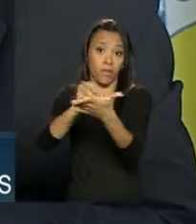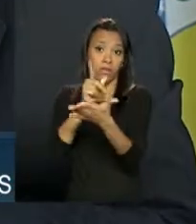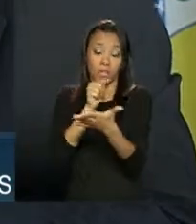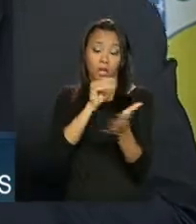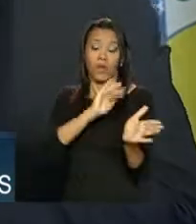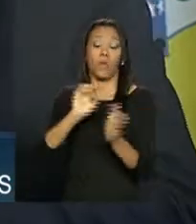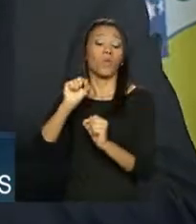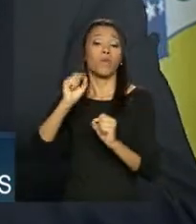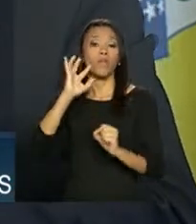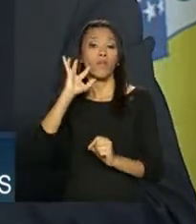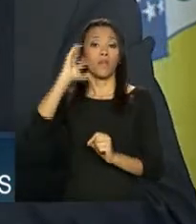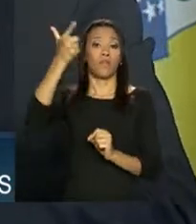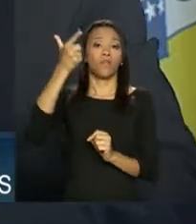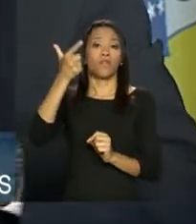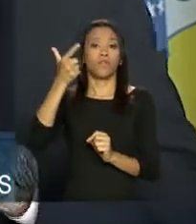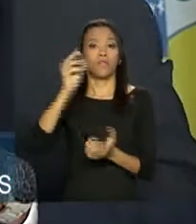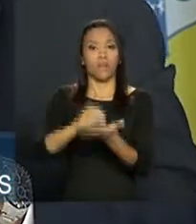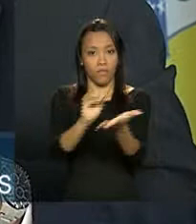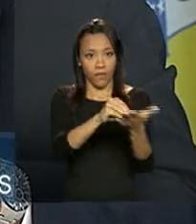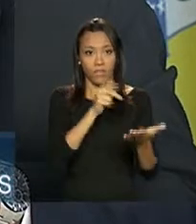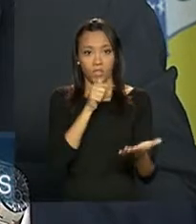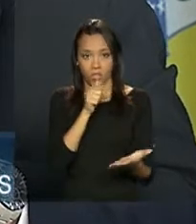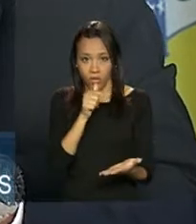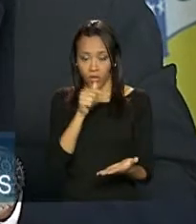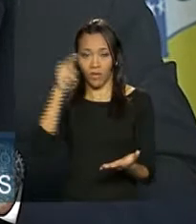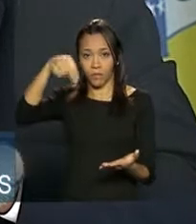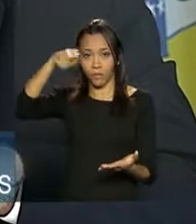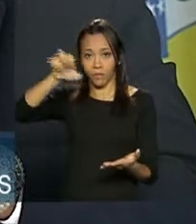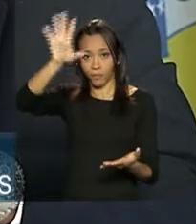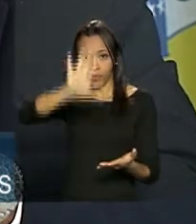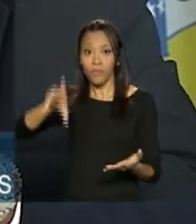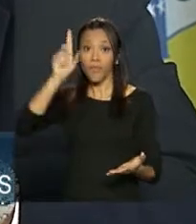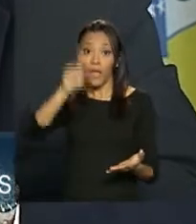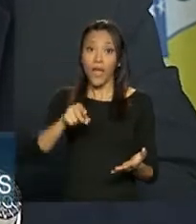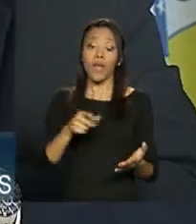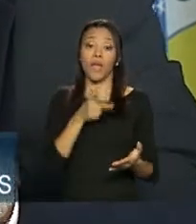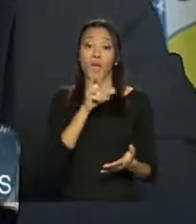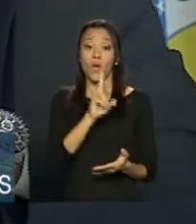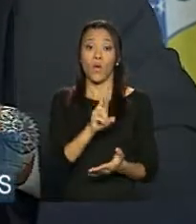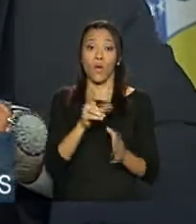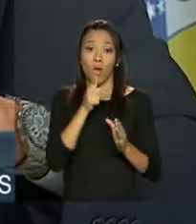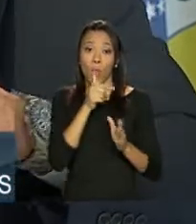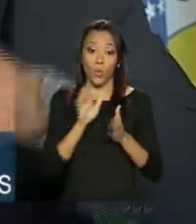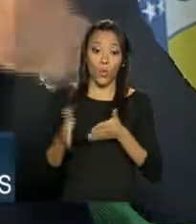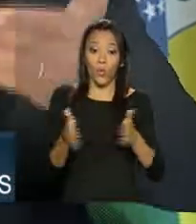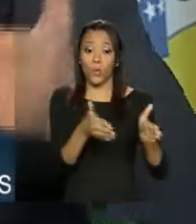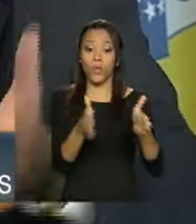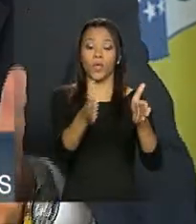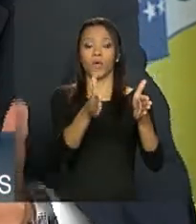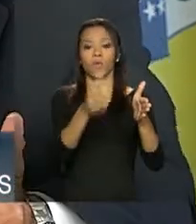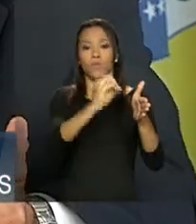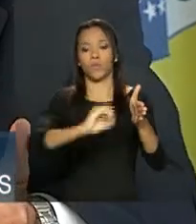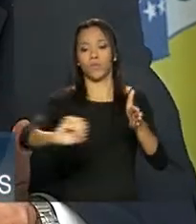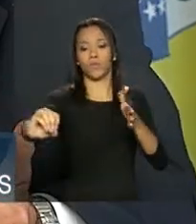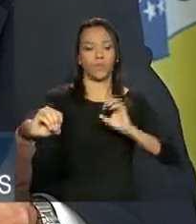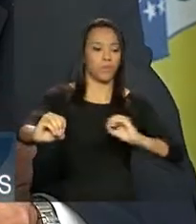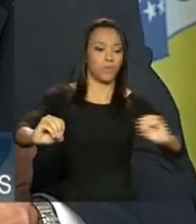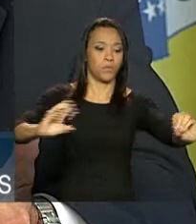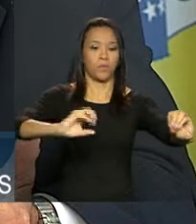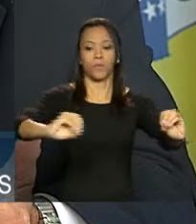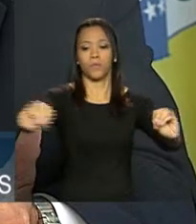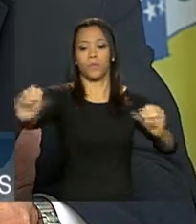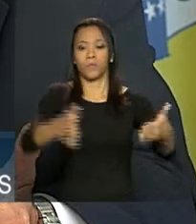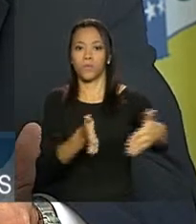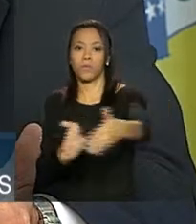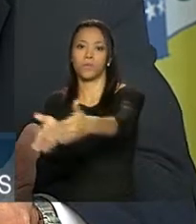na região Nordeste é a transposição do Rio São Francisco e as Suas Obras é ramificada dessa